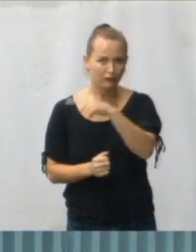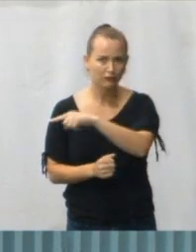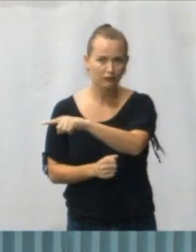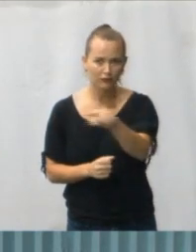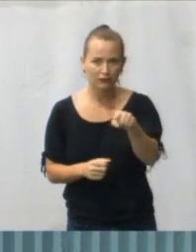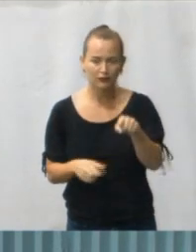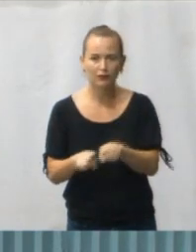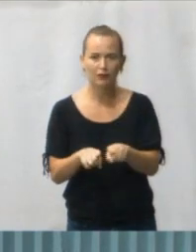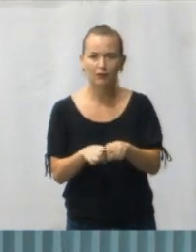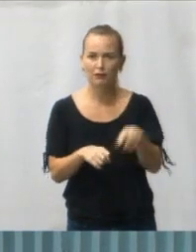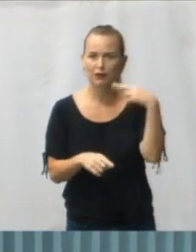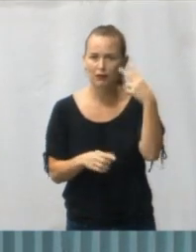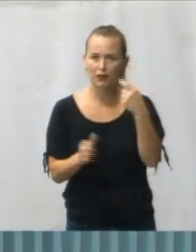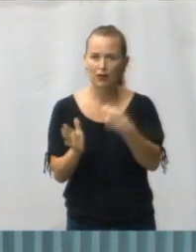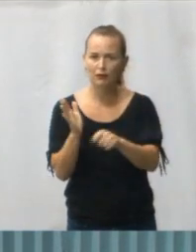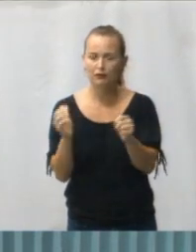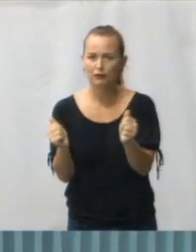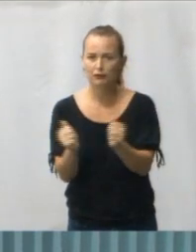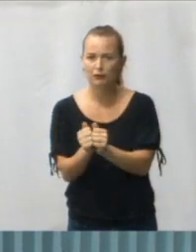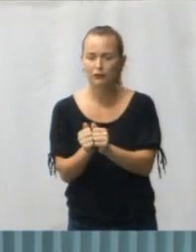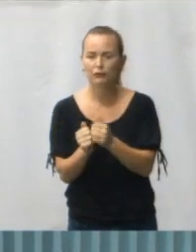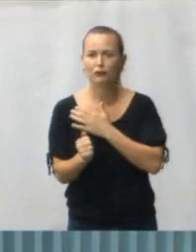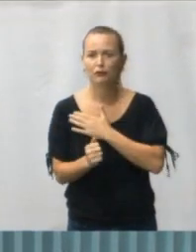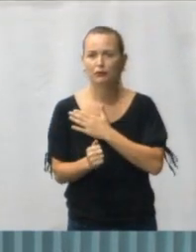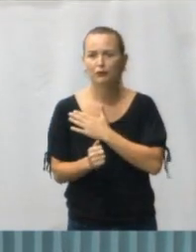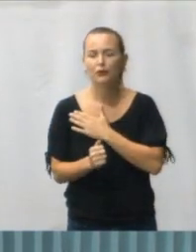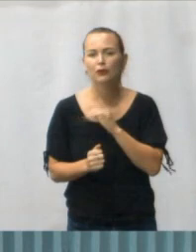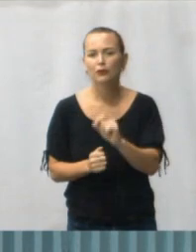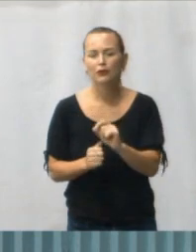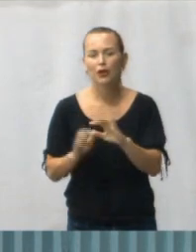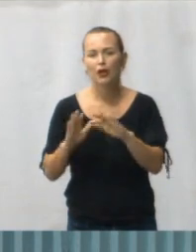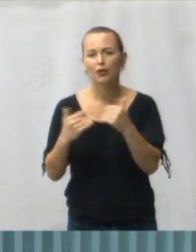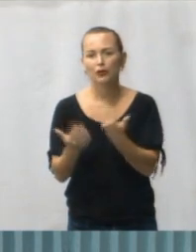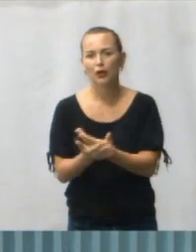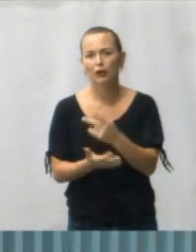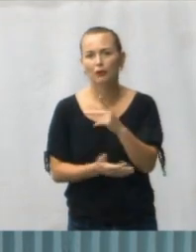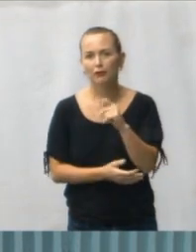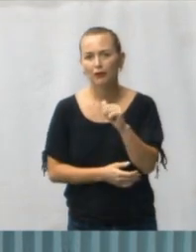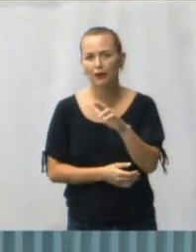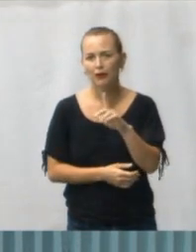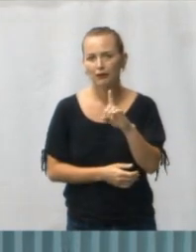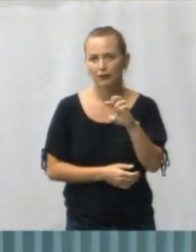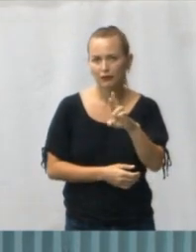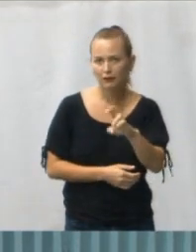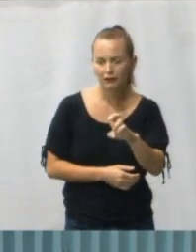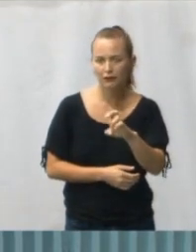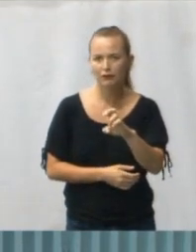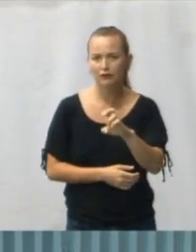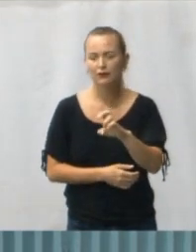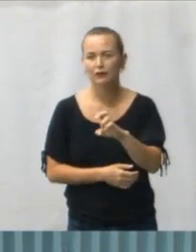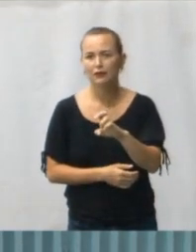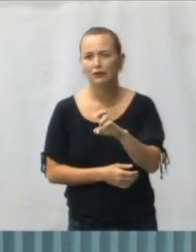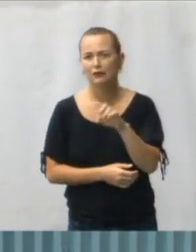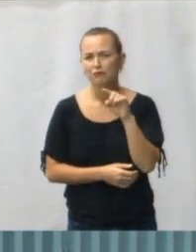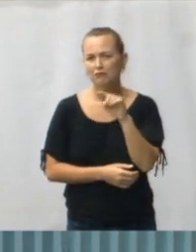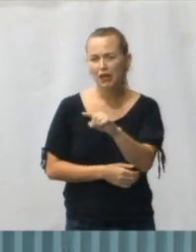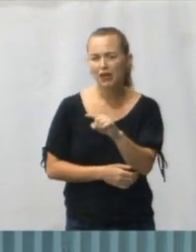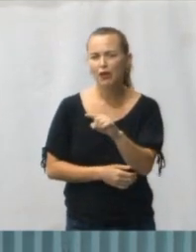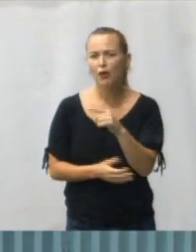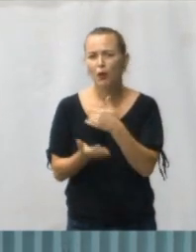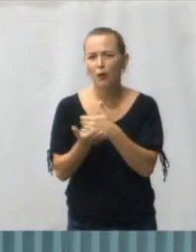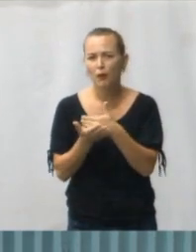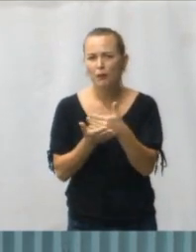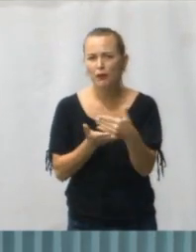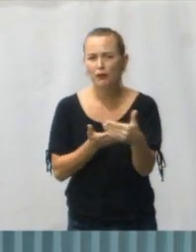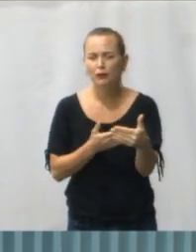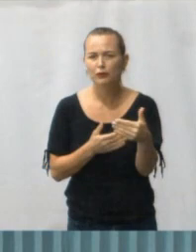praiana, conheceu o Padre Guido. Padre Guido Ceoto tinha uma grande história na nossa cidade de Vitória. Ele começou em Maria Ortiz, Goiabeira,